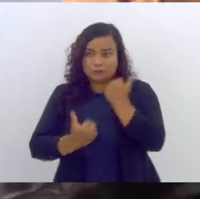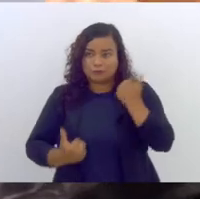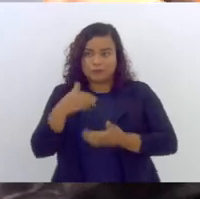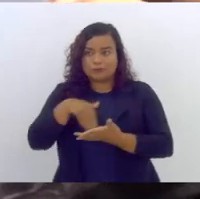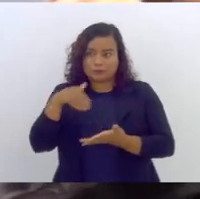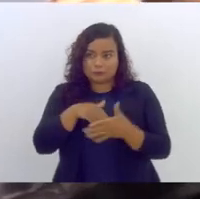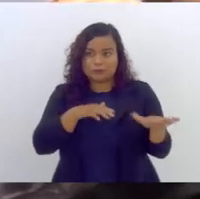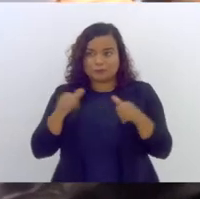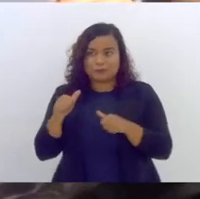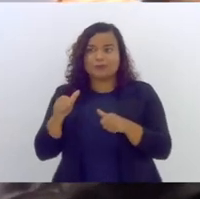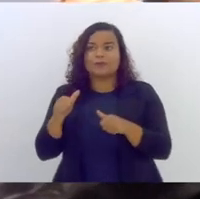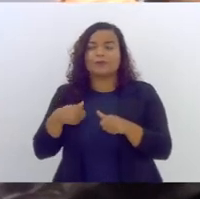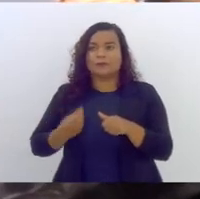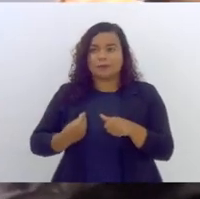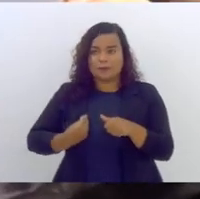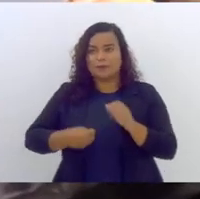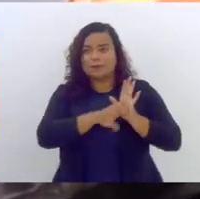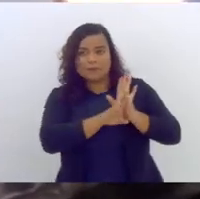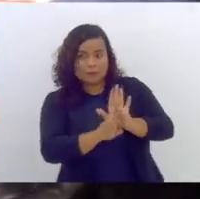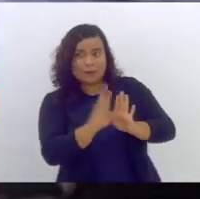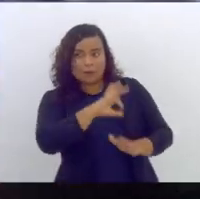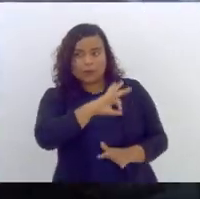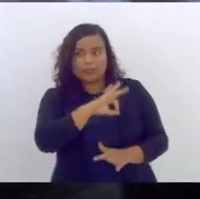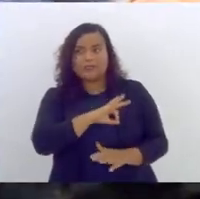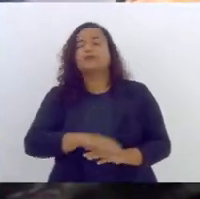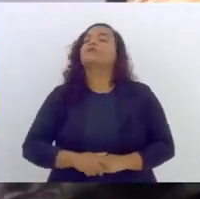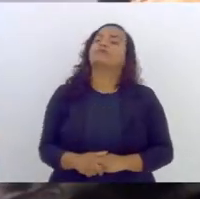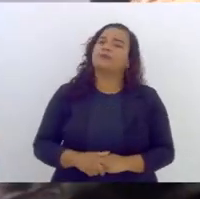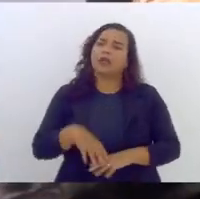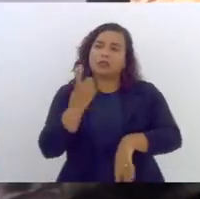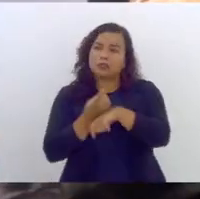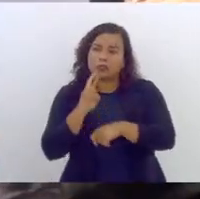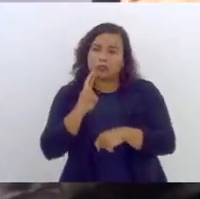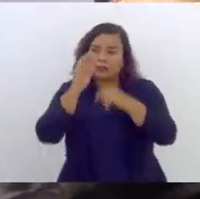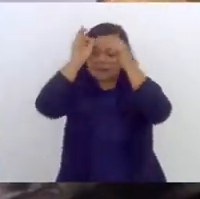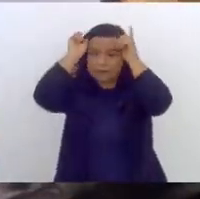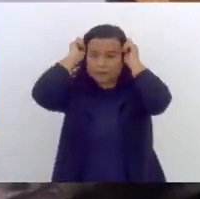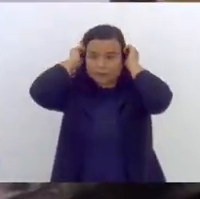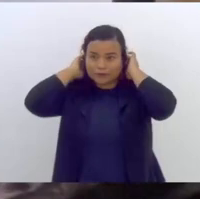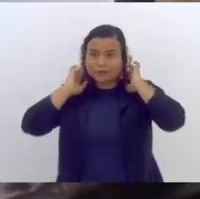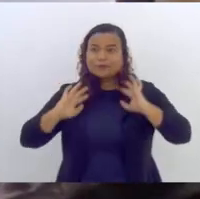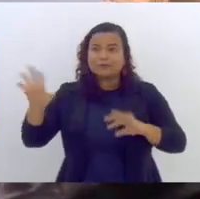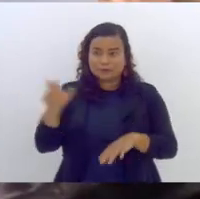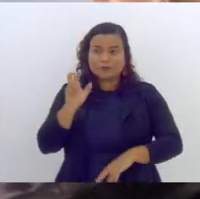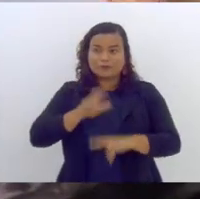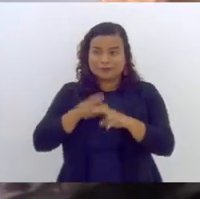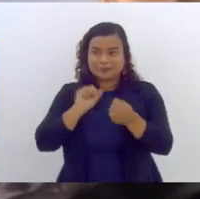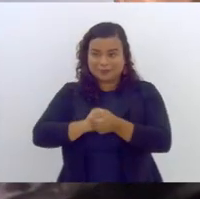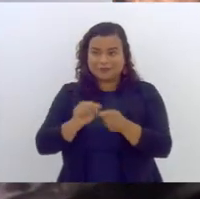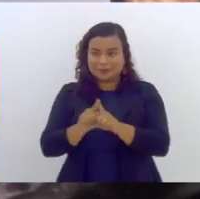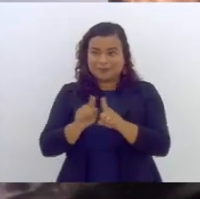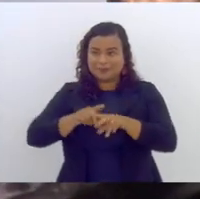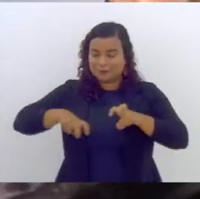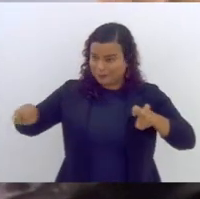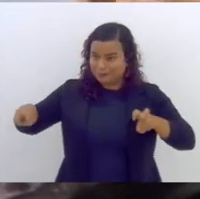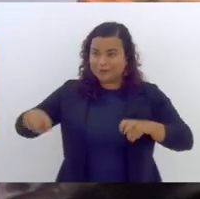conosco representando representação da Polícia Civil Doutora compor a mesa conosco também